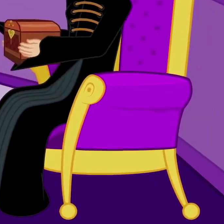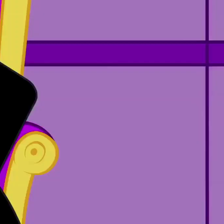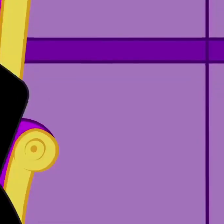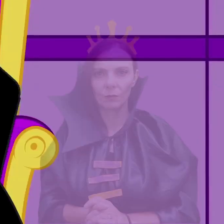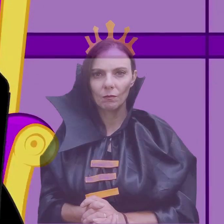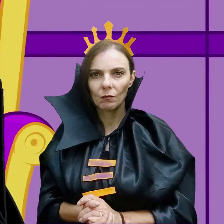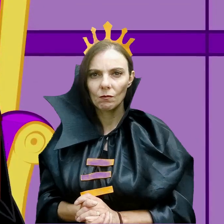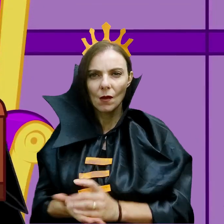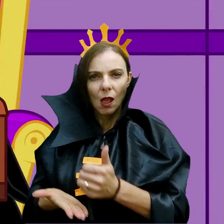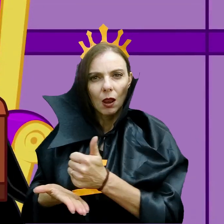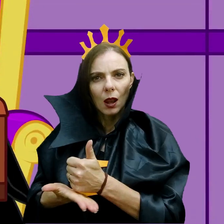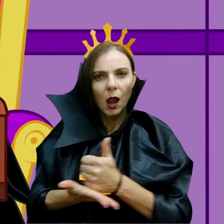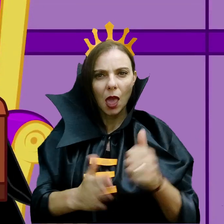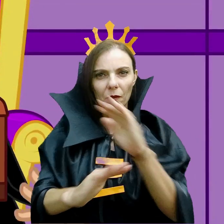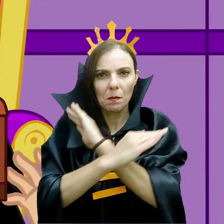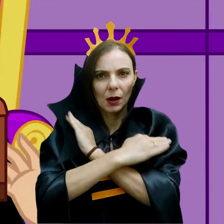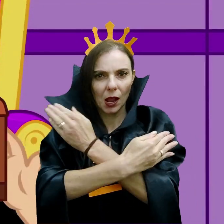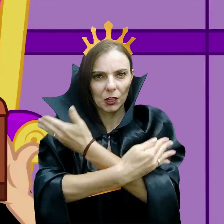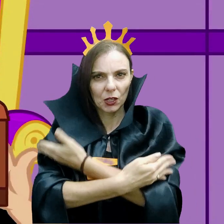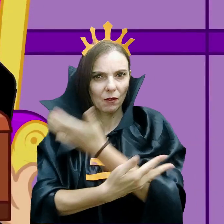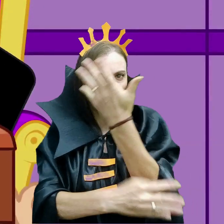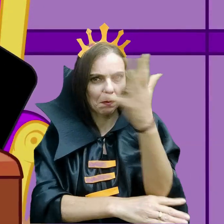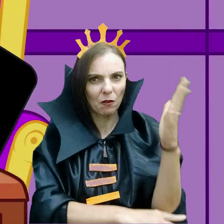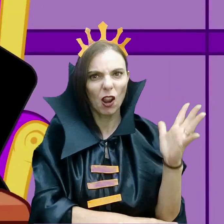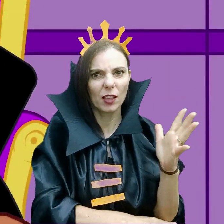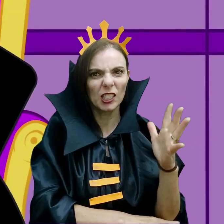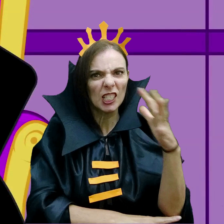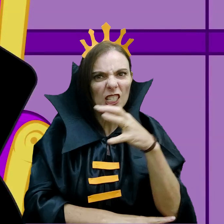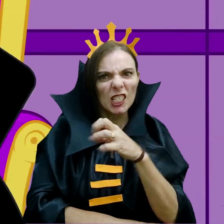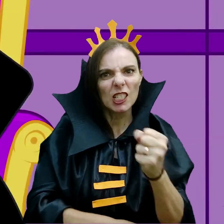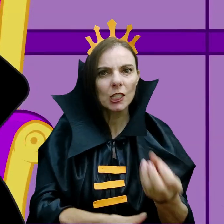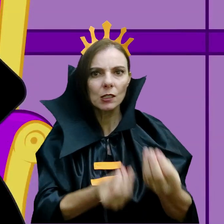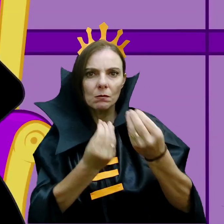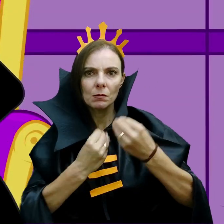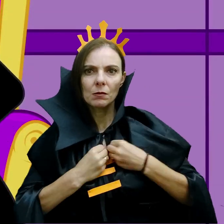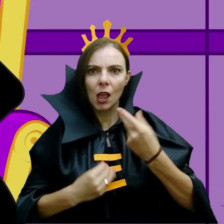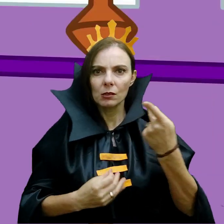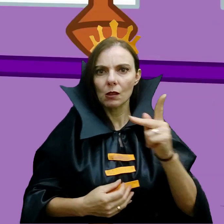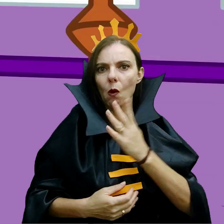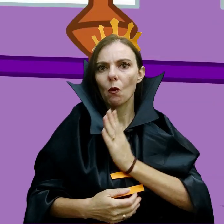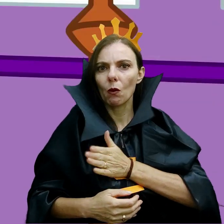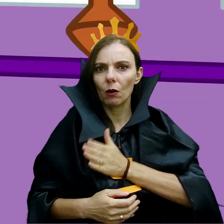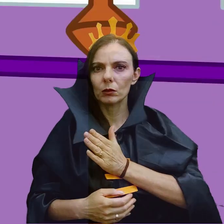ordem. Leve Branca de Neve para a floresta e traga-me seu coração!